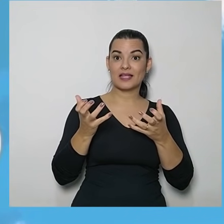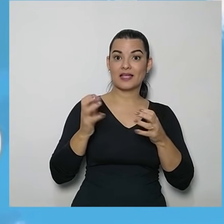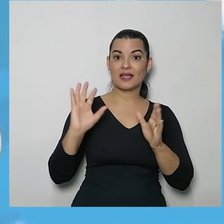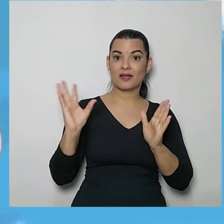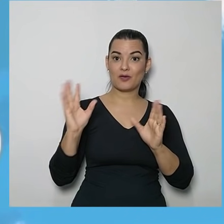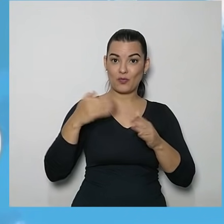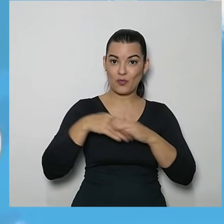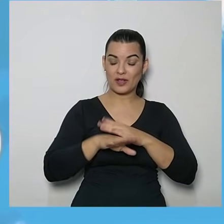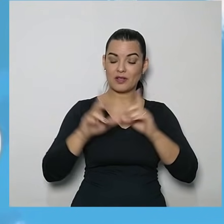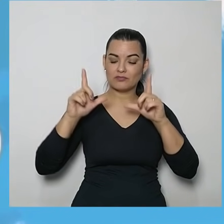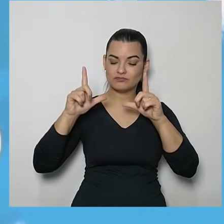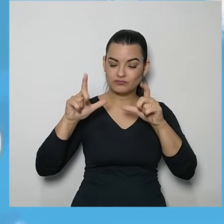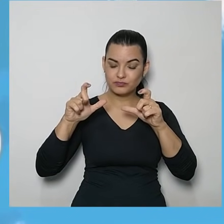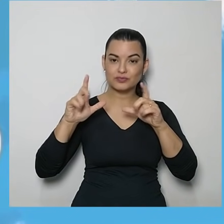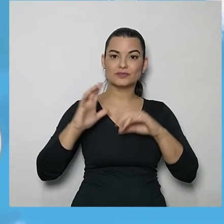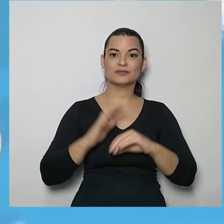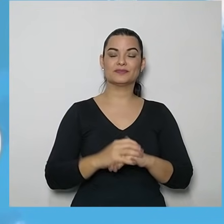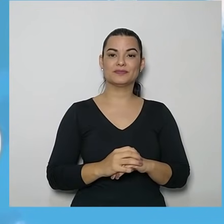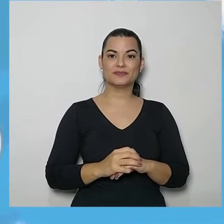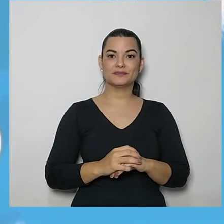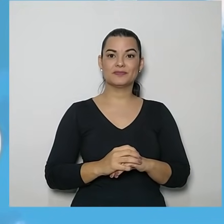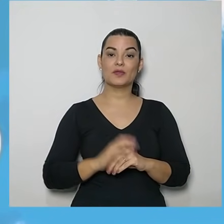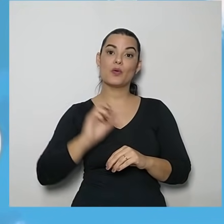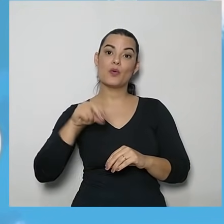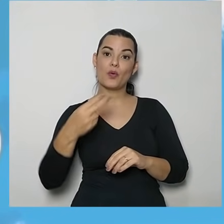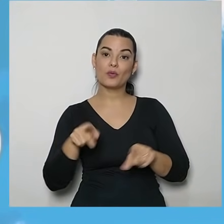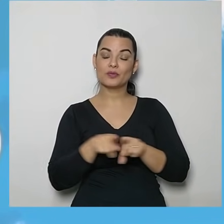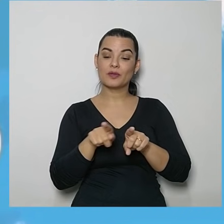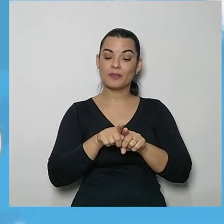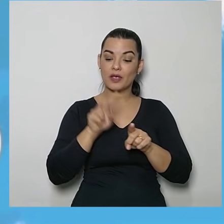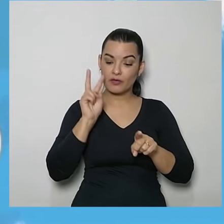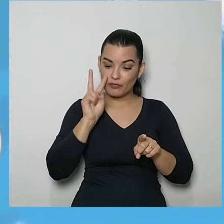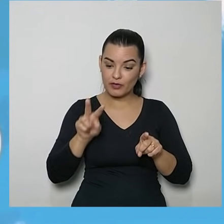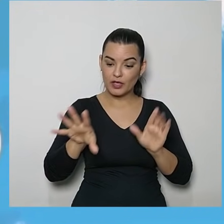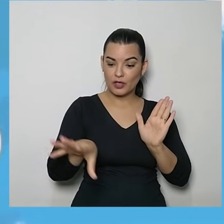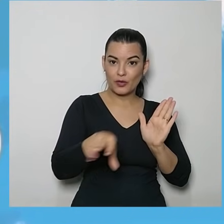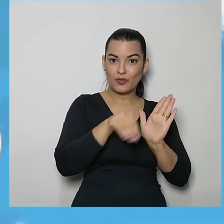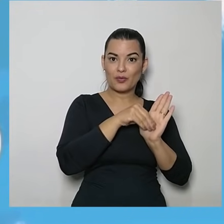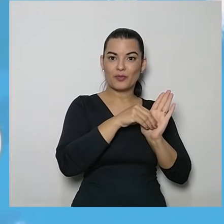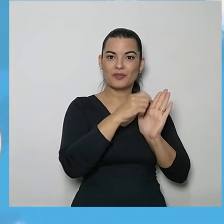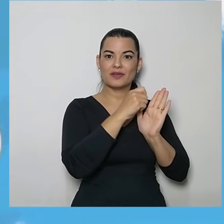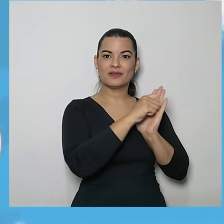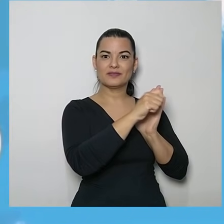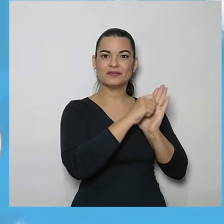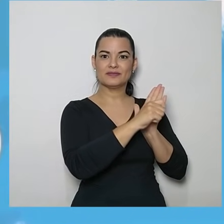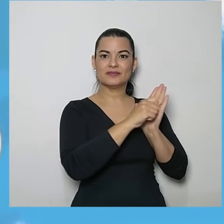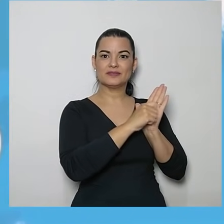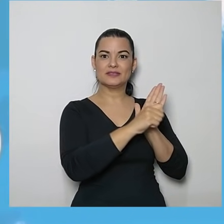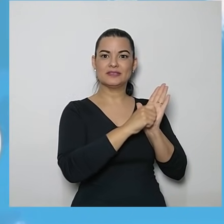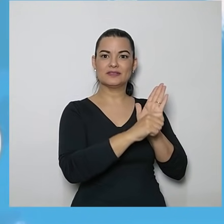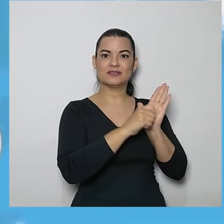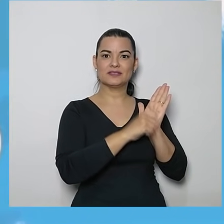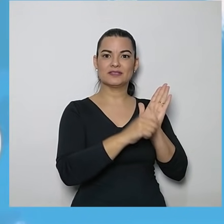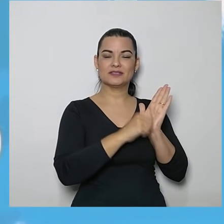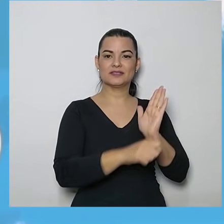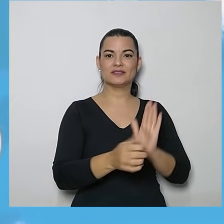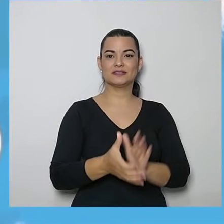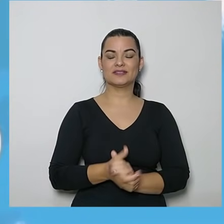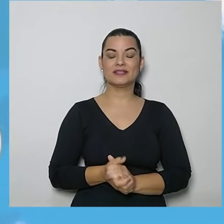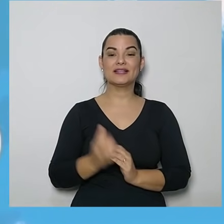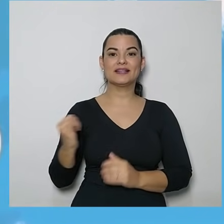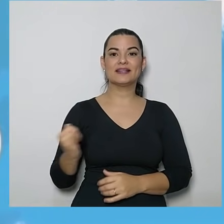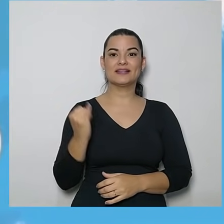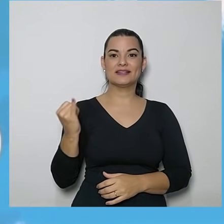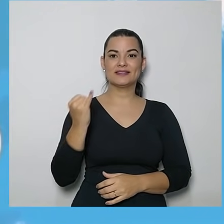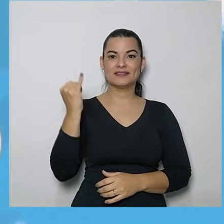caso tenha celular, ou podem registrar escrevendo no caderno. Tudo bem? Importante